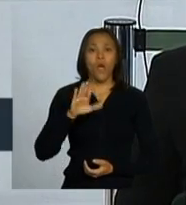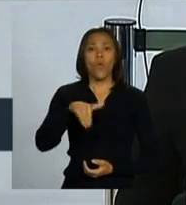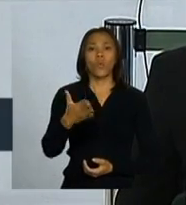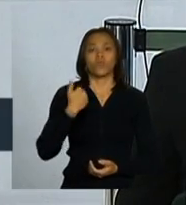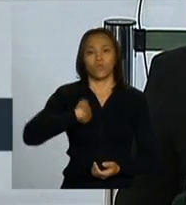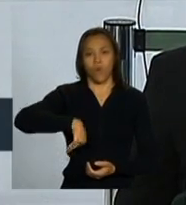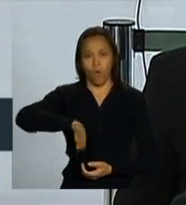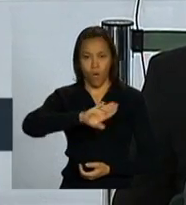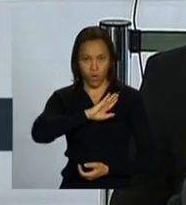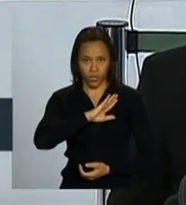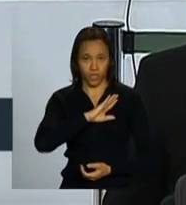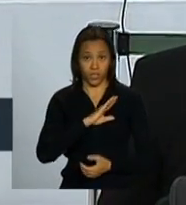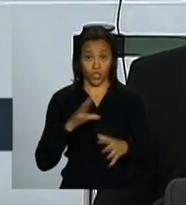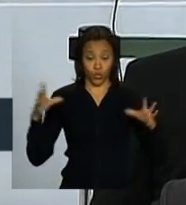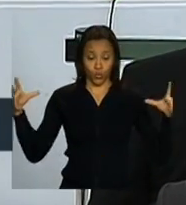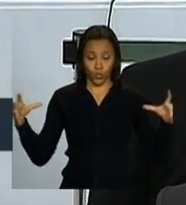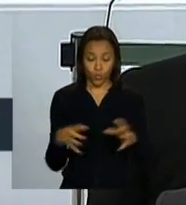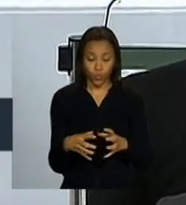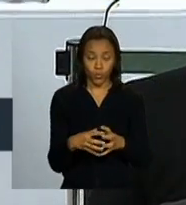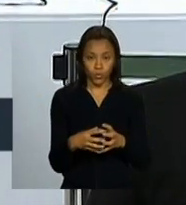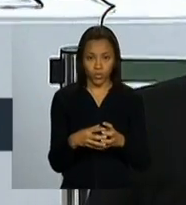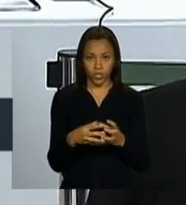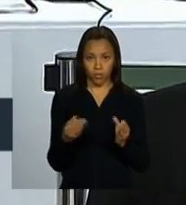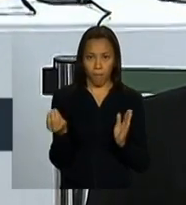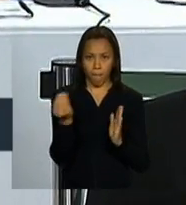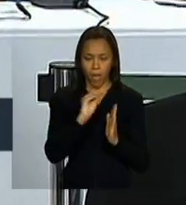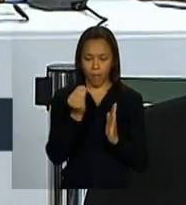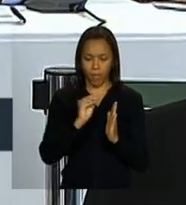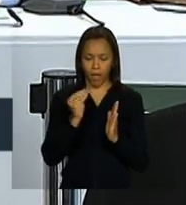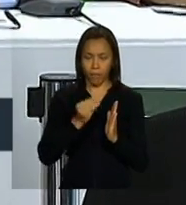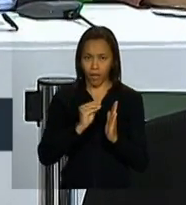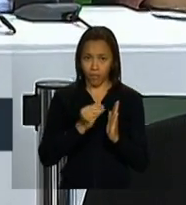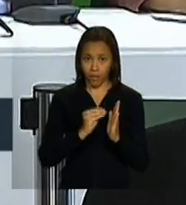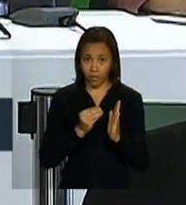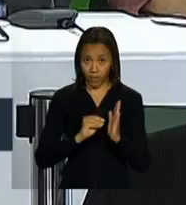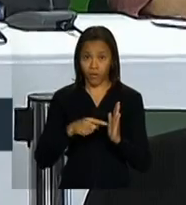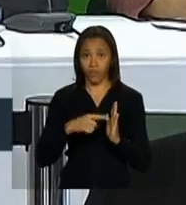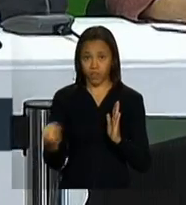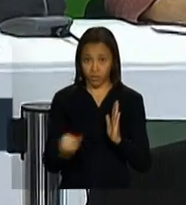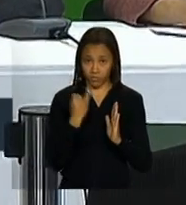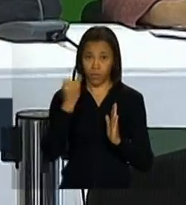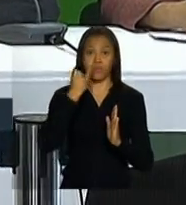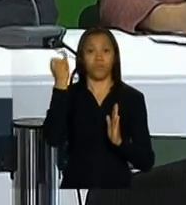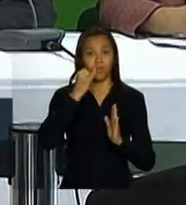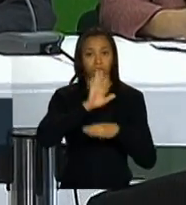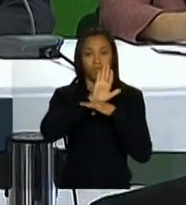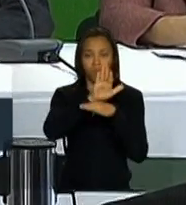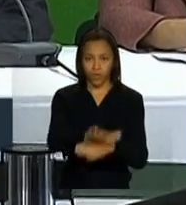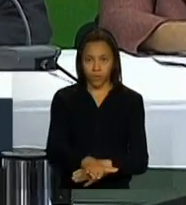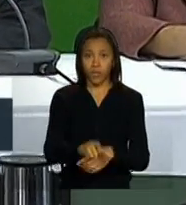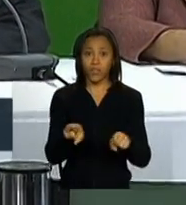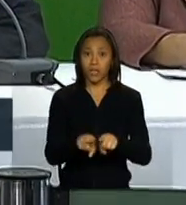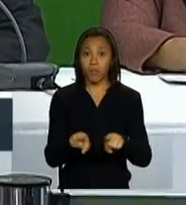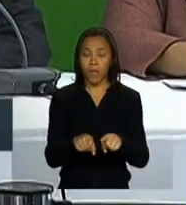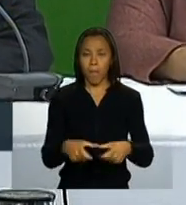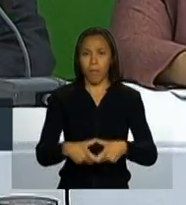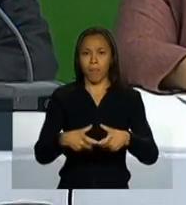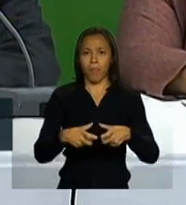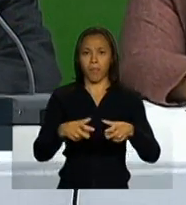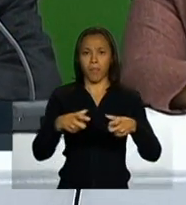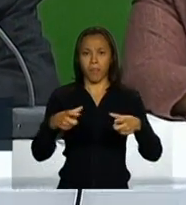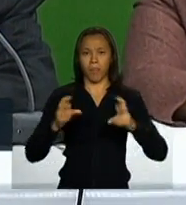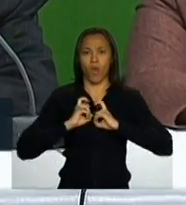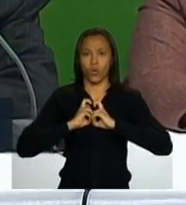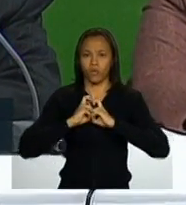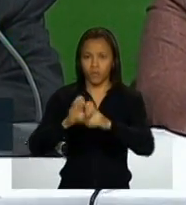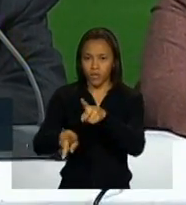estamos falando nesse conjunto de medidas que estão sendo levadas a efeito, e falamos em duplicação de rodovias, e